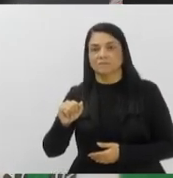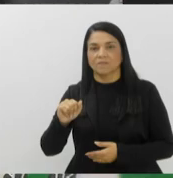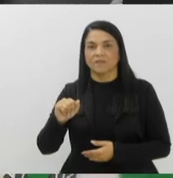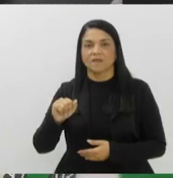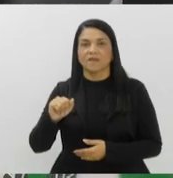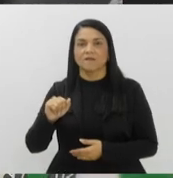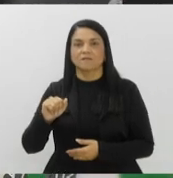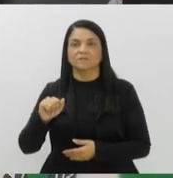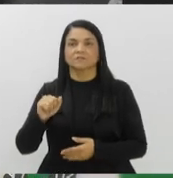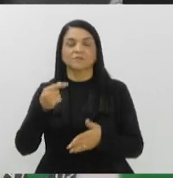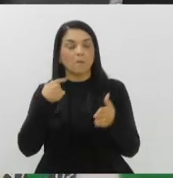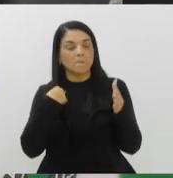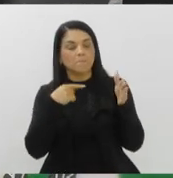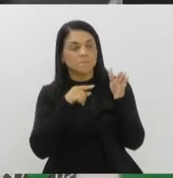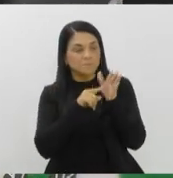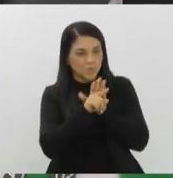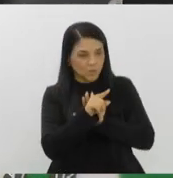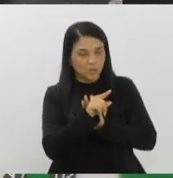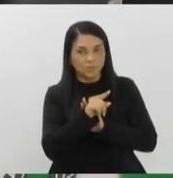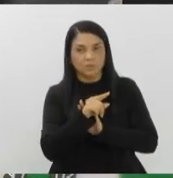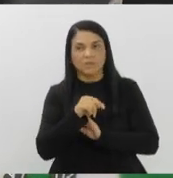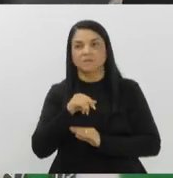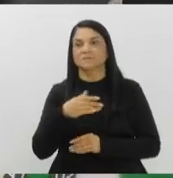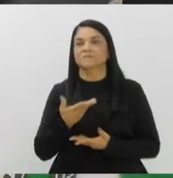breves considerações. Jandira?